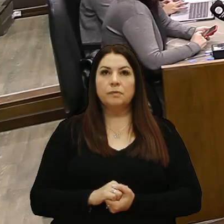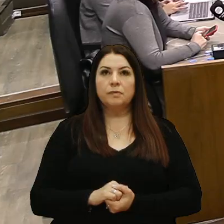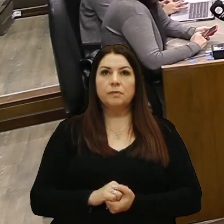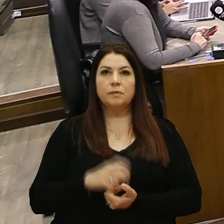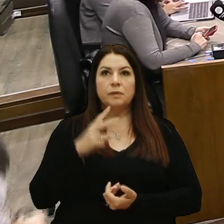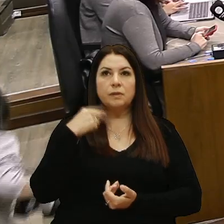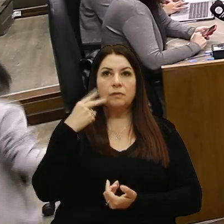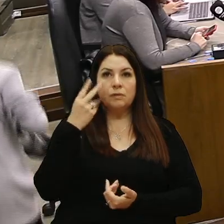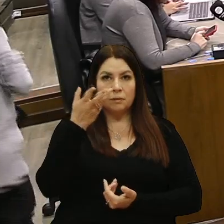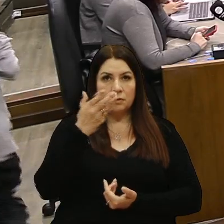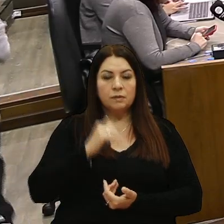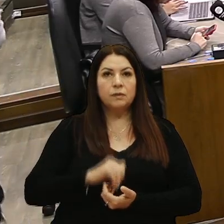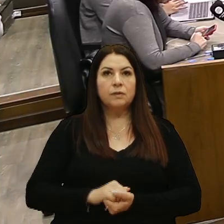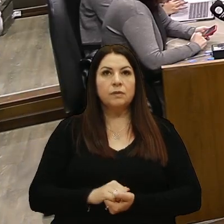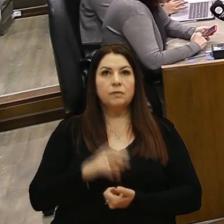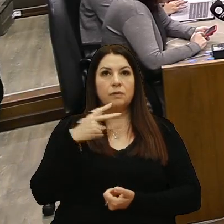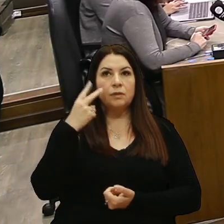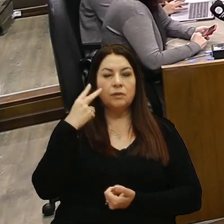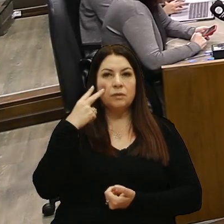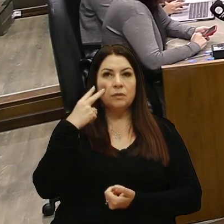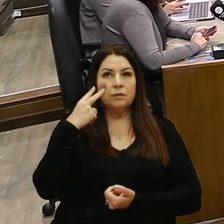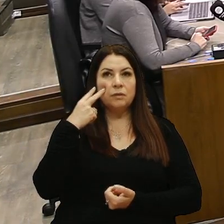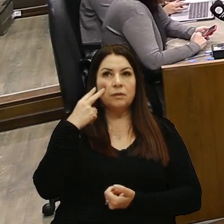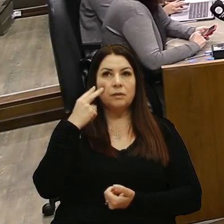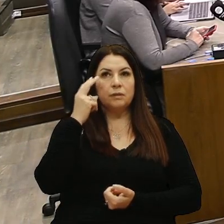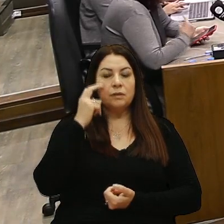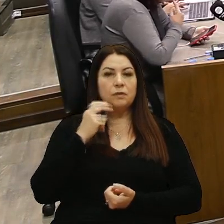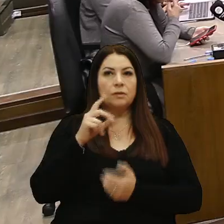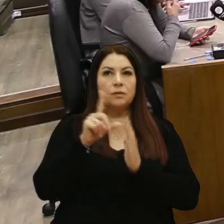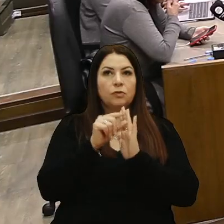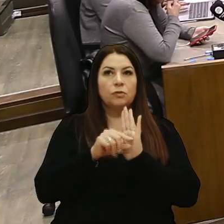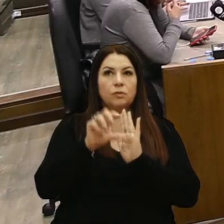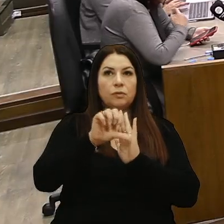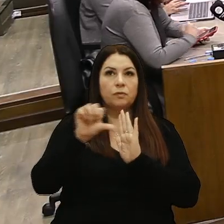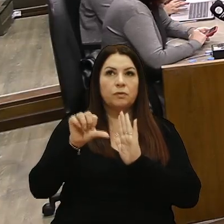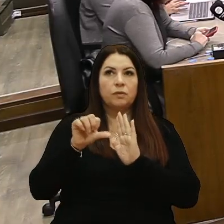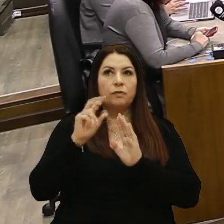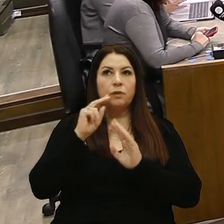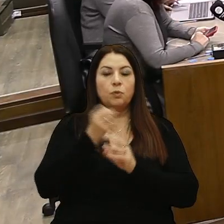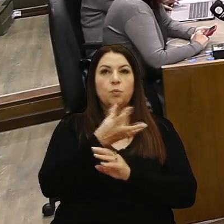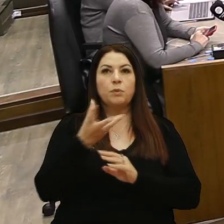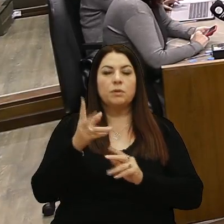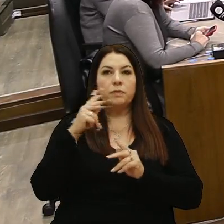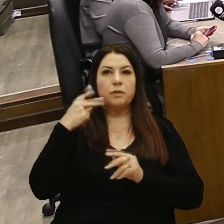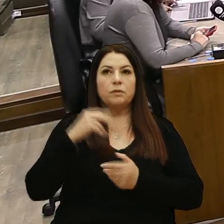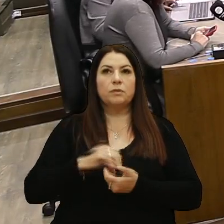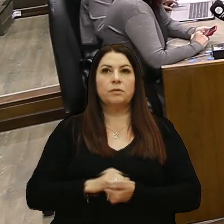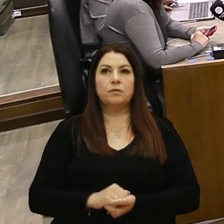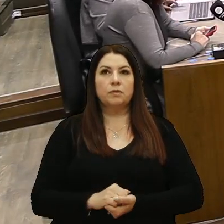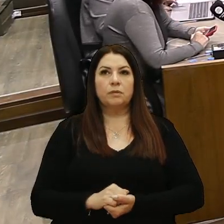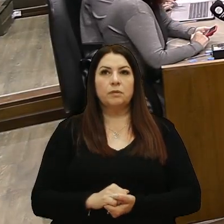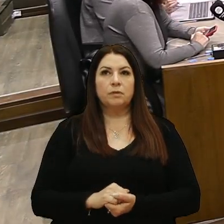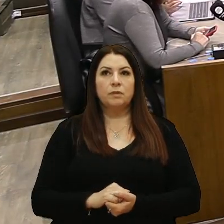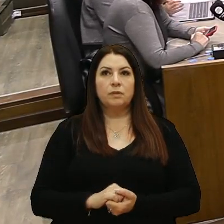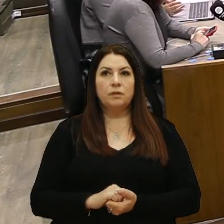Vereadora Daiane Mello, pois não. Vereador Daniel Santos. Artigo 99, verificação de quórum. Pois não.